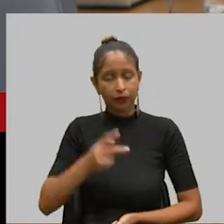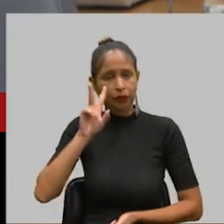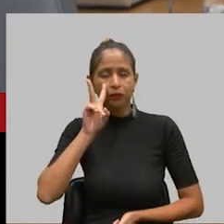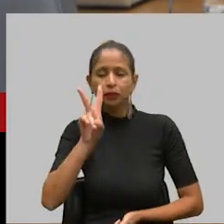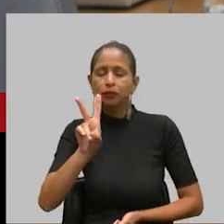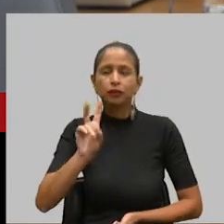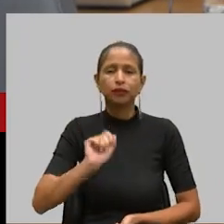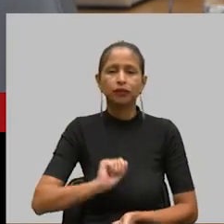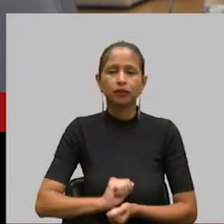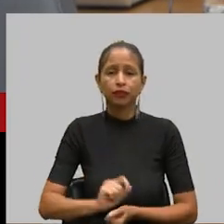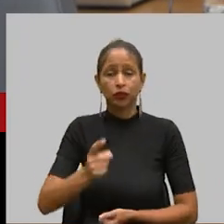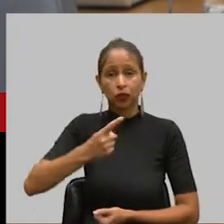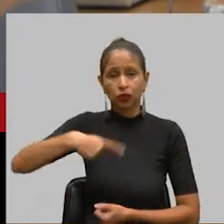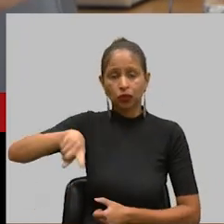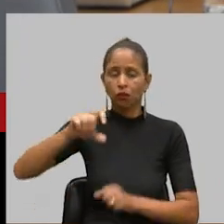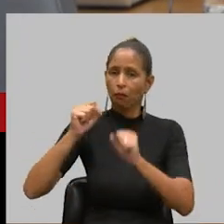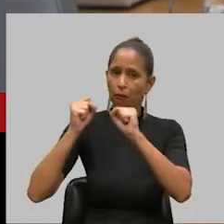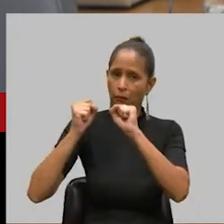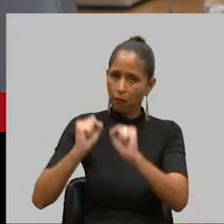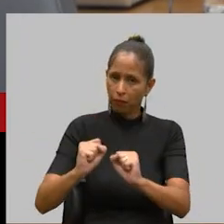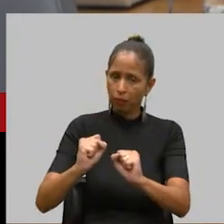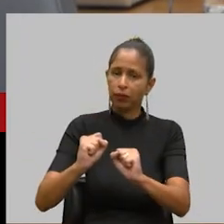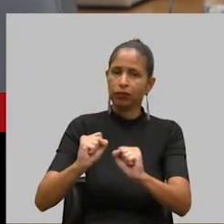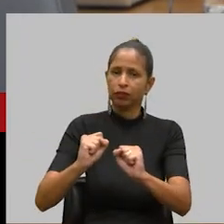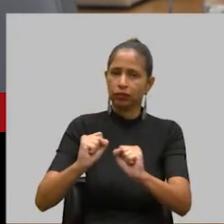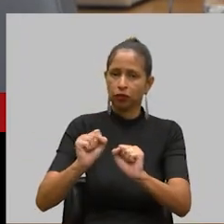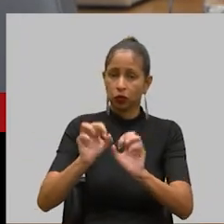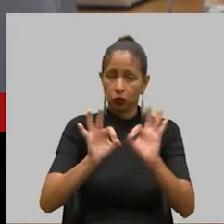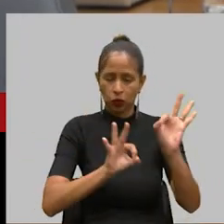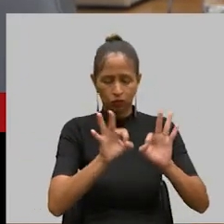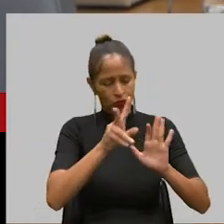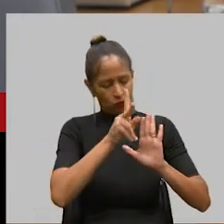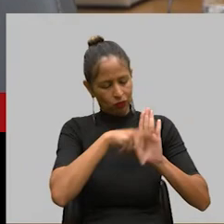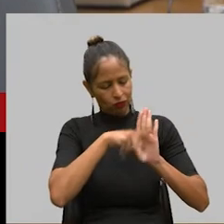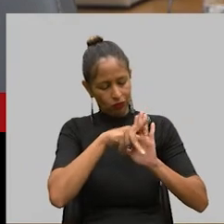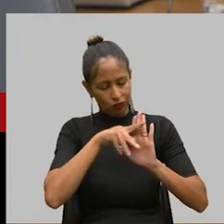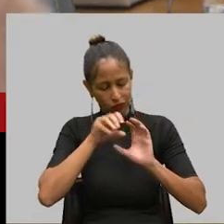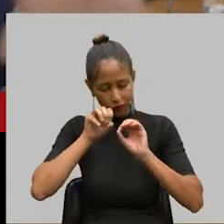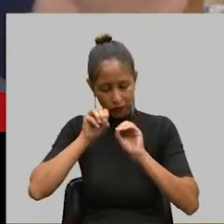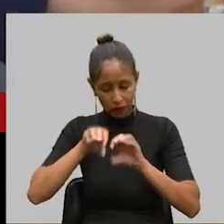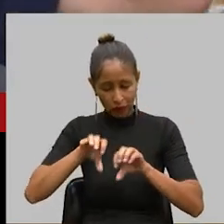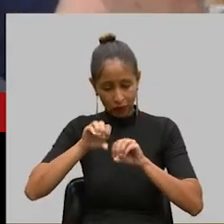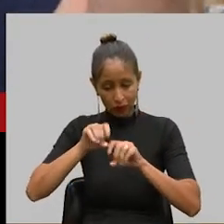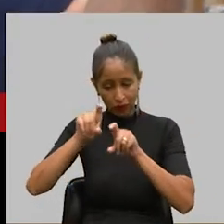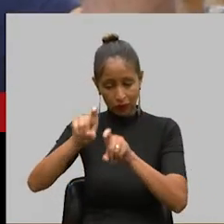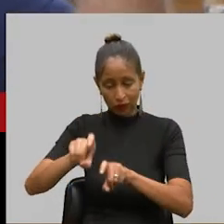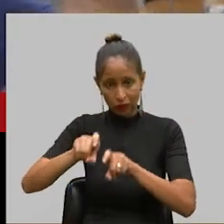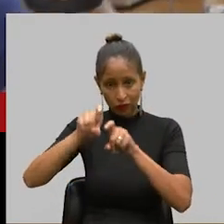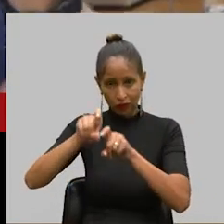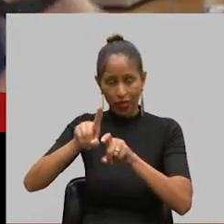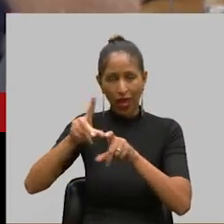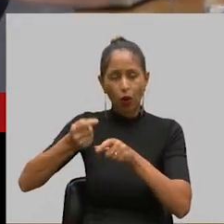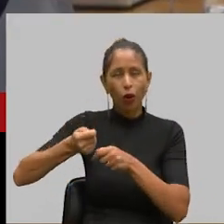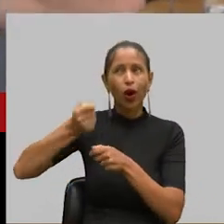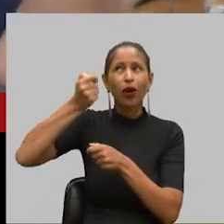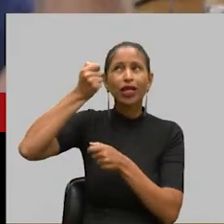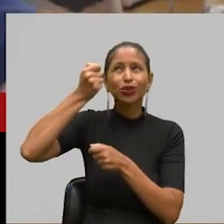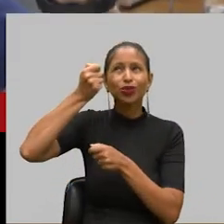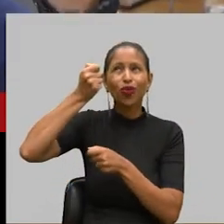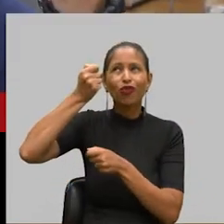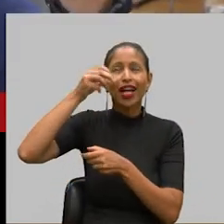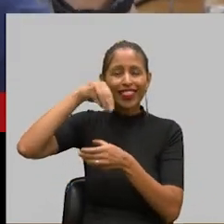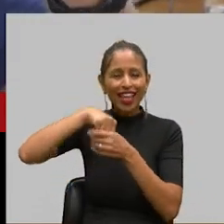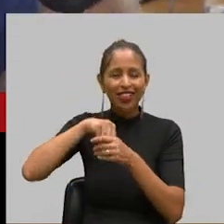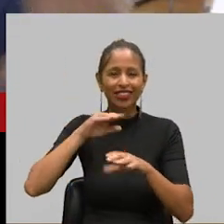que nós poderíamos ter um grande projeto da Educação do campo como um guarda-chuva entendendo que dentro da